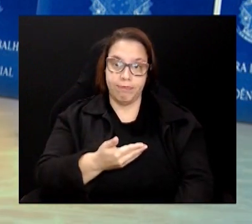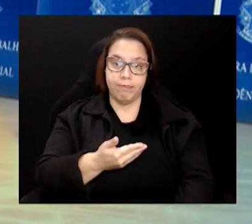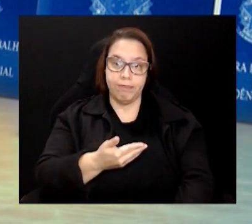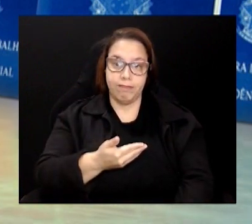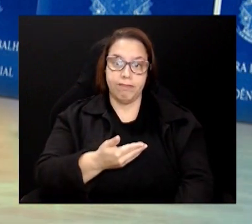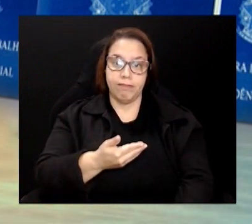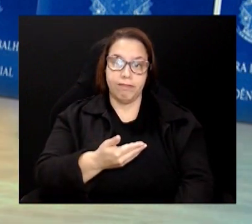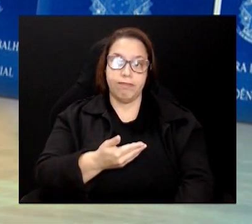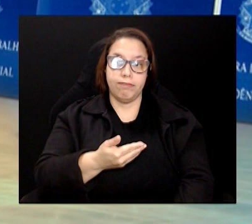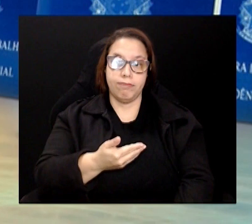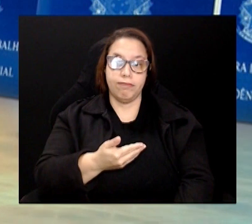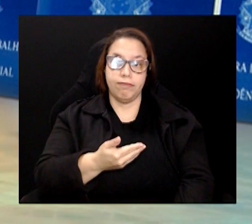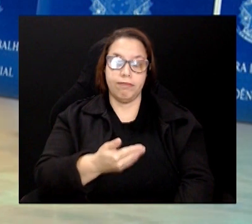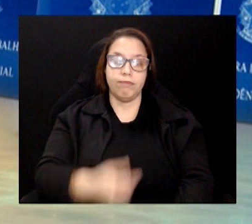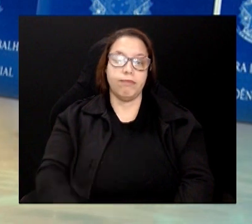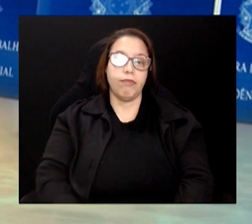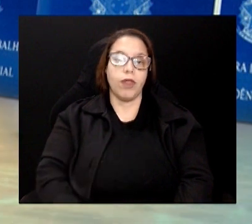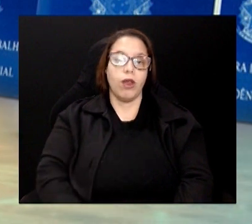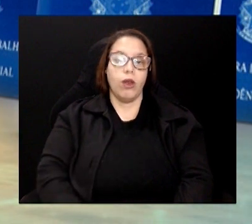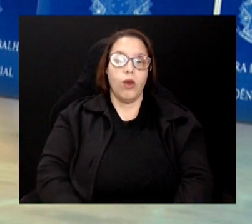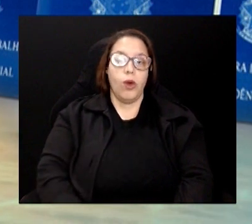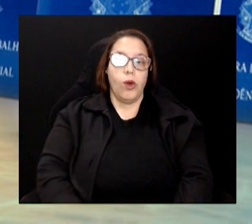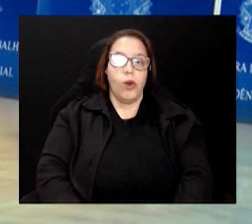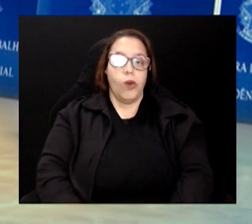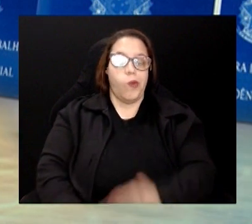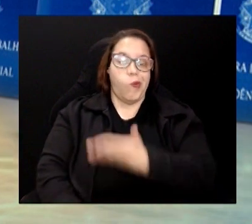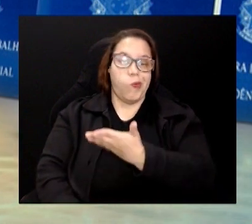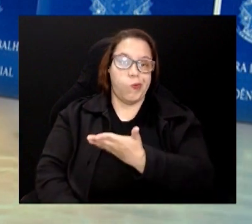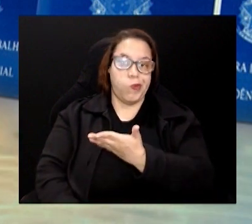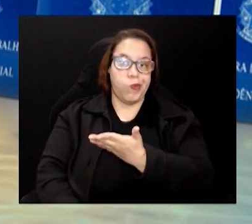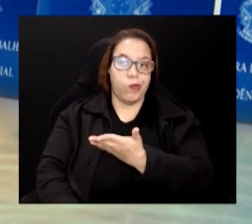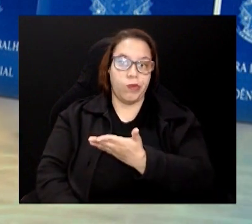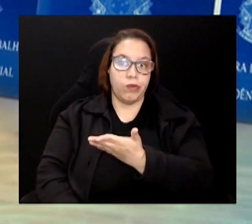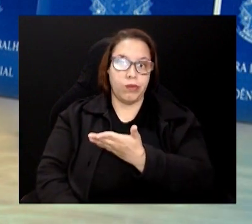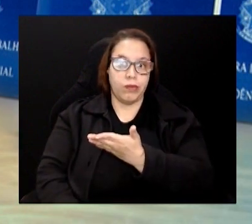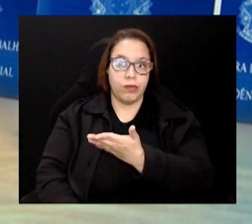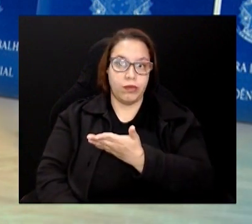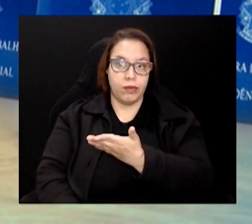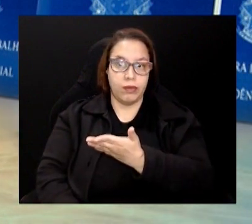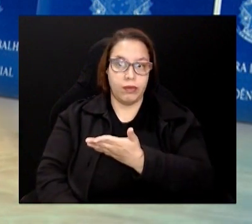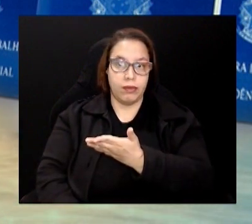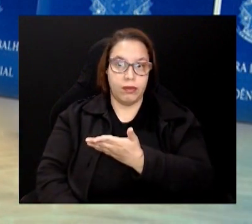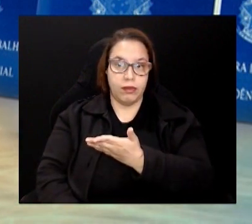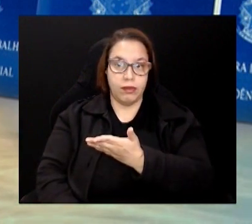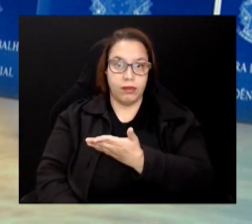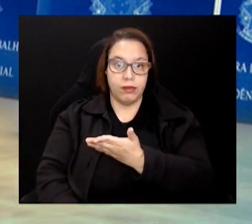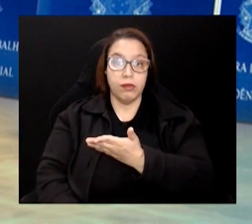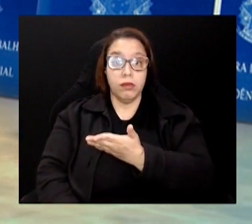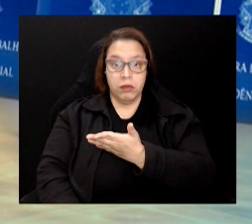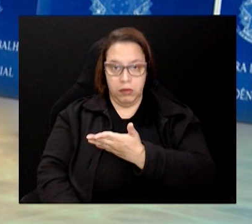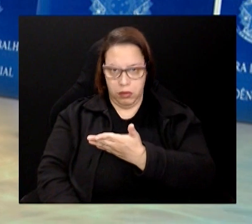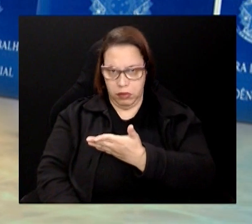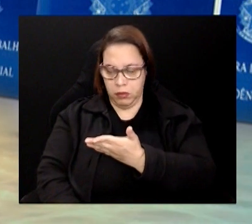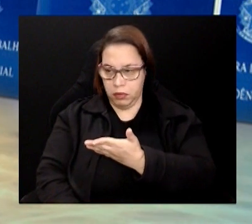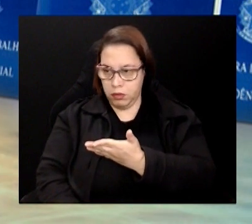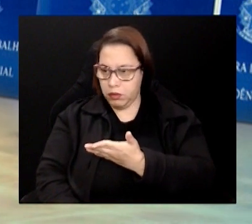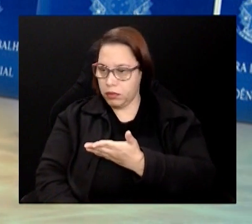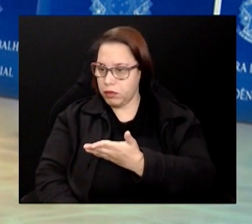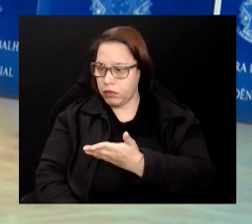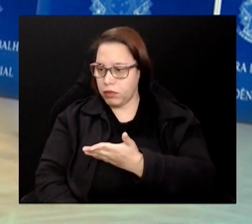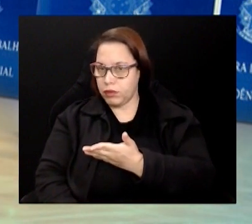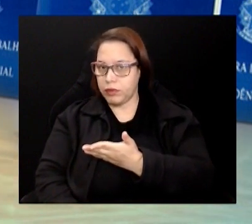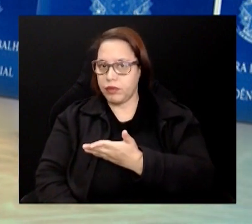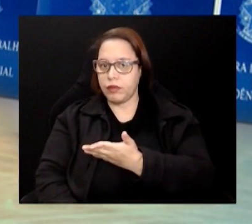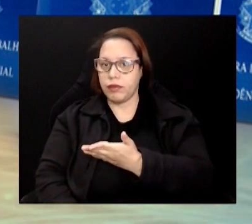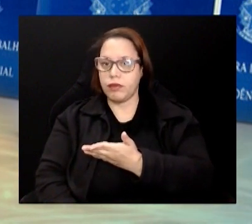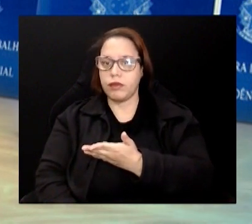número 61, no bairro Jardim Cristina, dentro do Horto Shopping, no segundo andar, de segunda a sexta-feira, das 8h